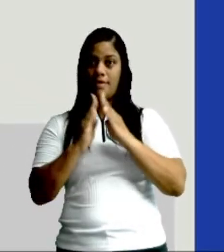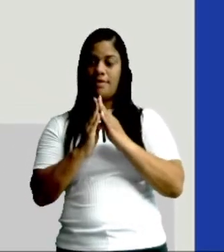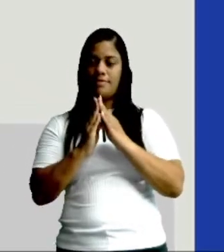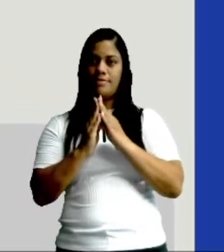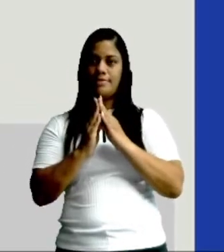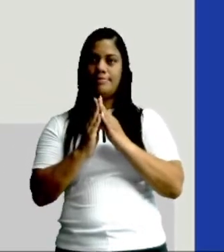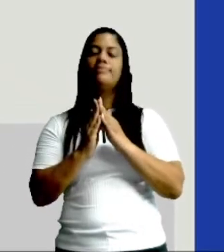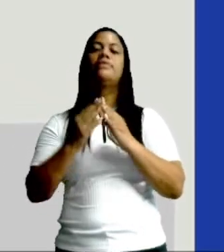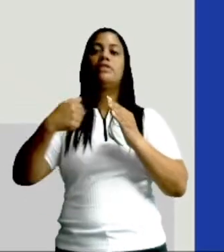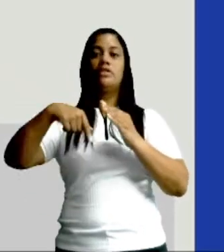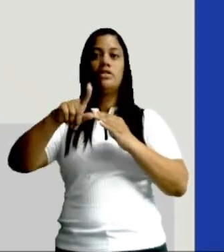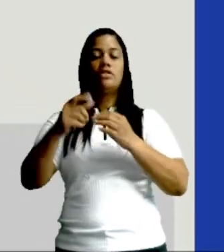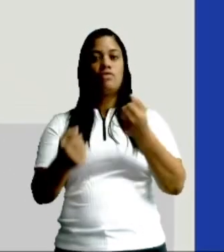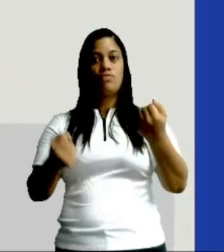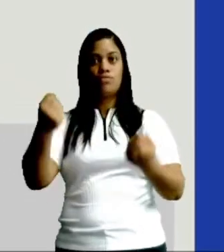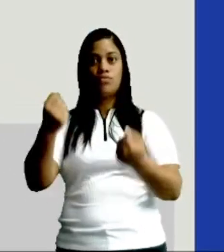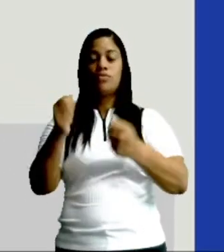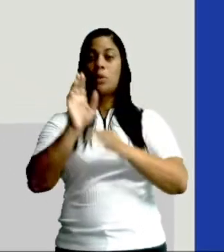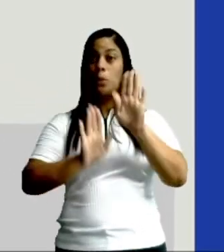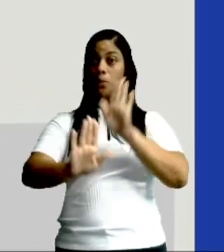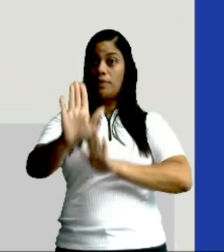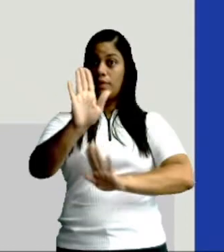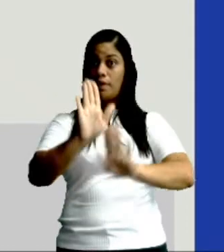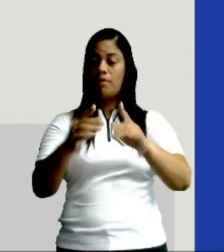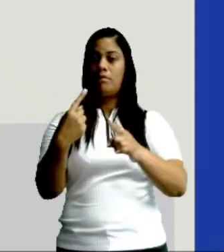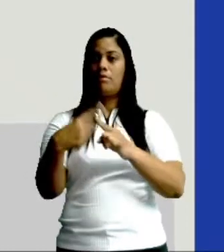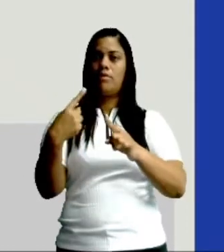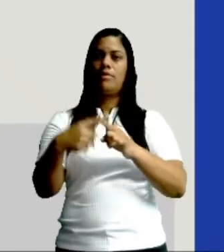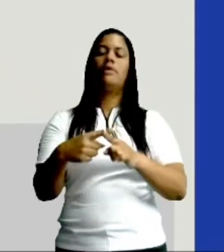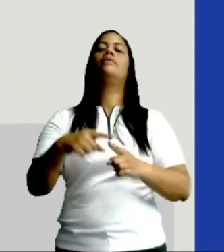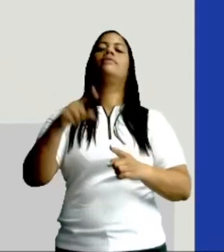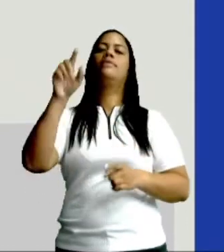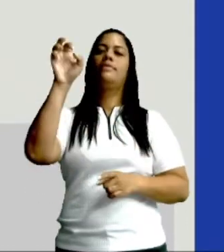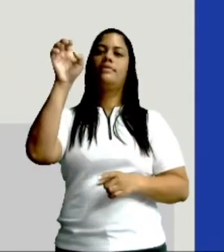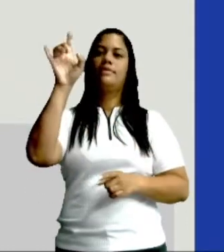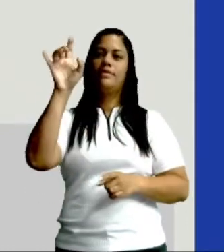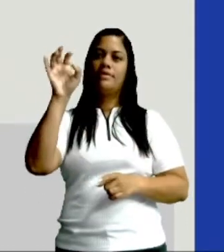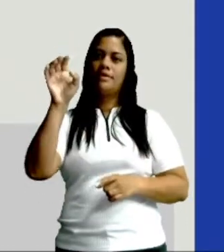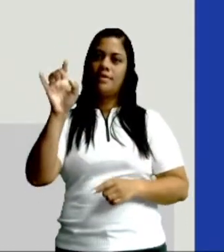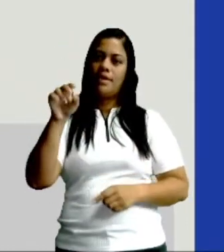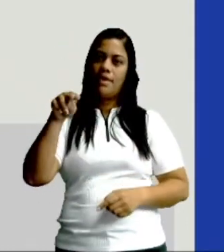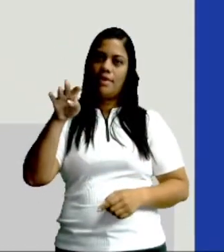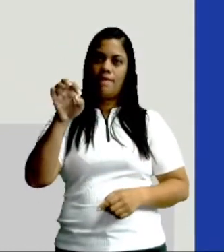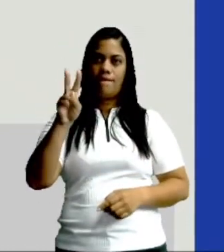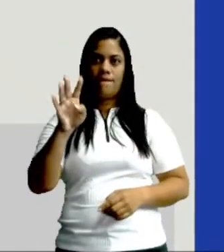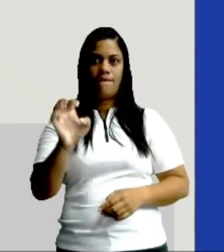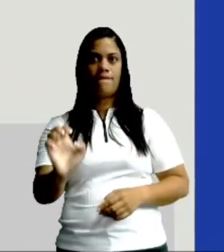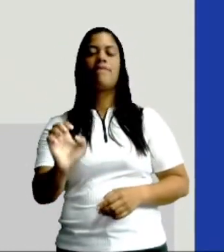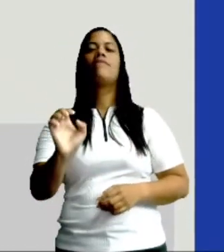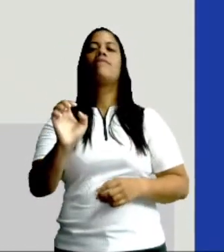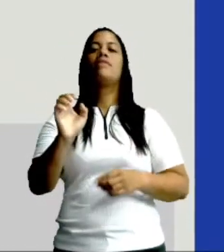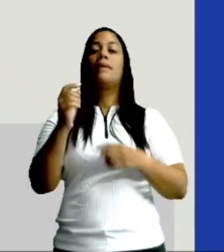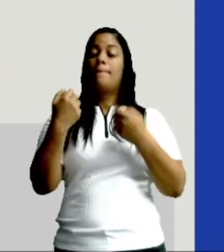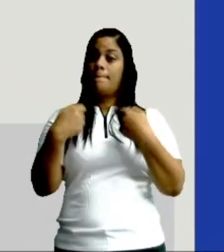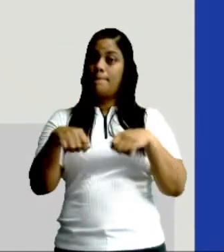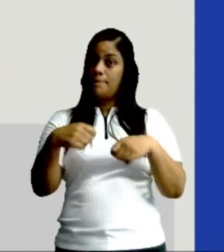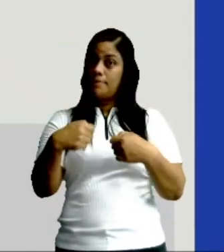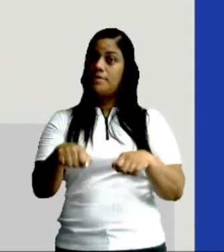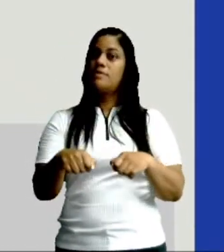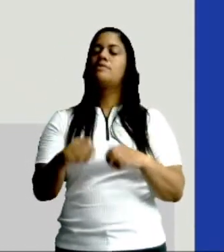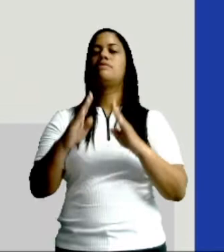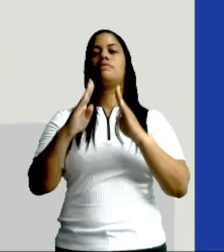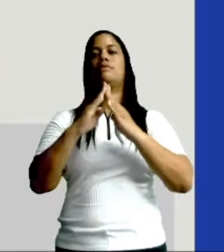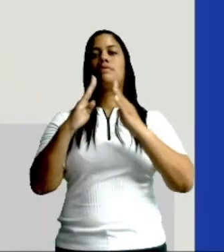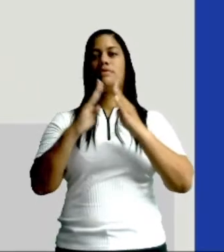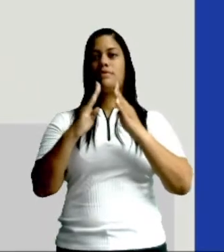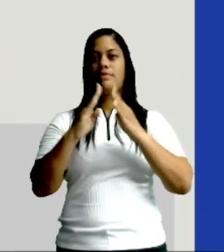gente? Quando a neve está muito intensa nesses climas frios, é aconselhável ficar em casa, certo? Porque a